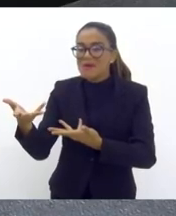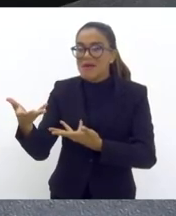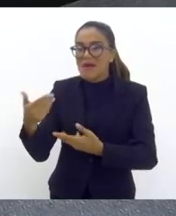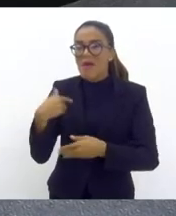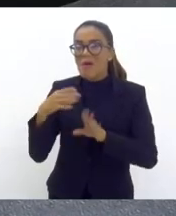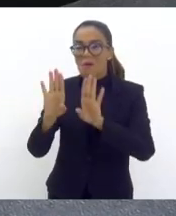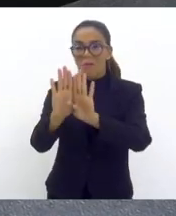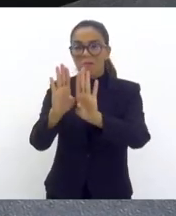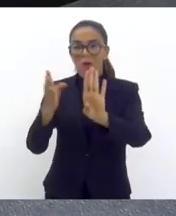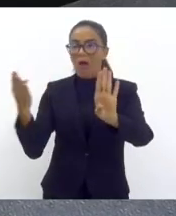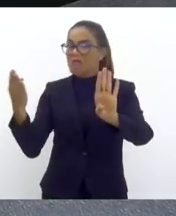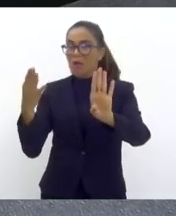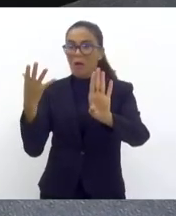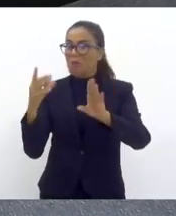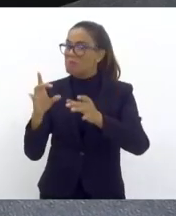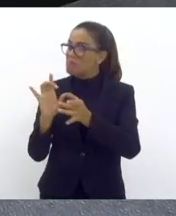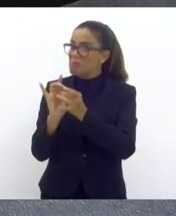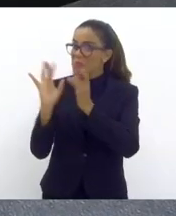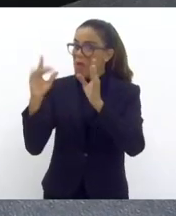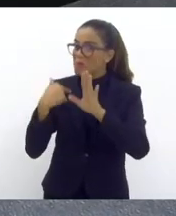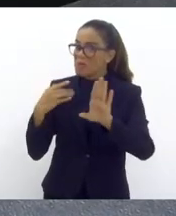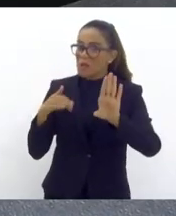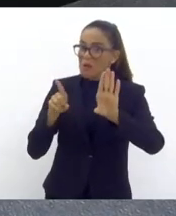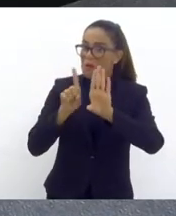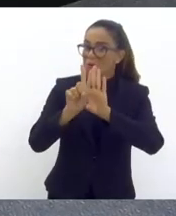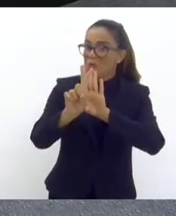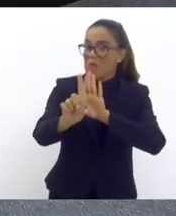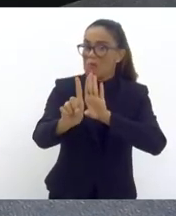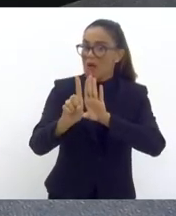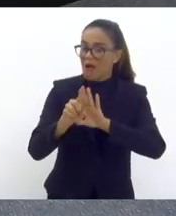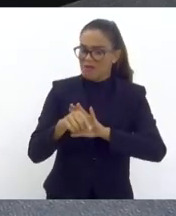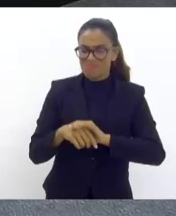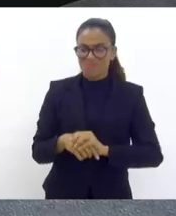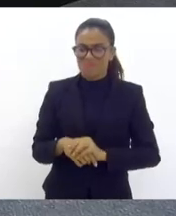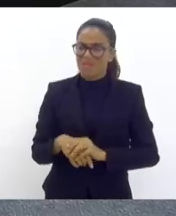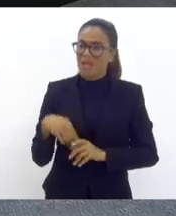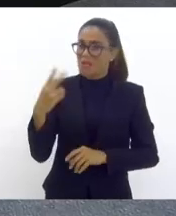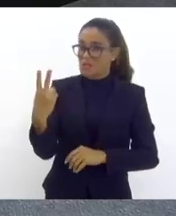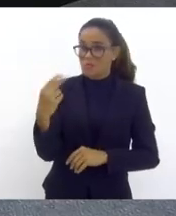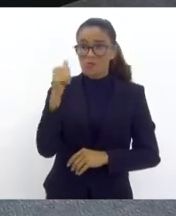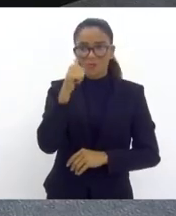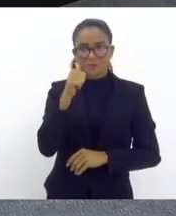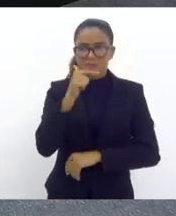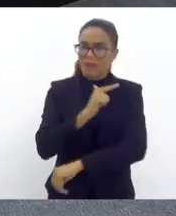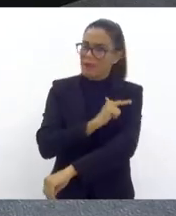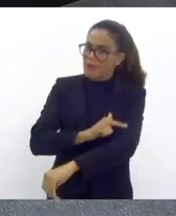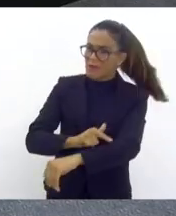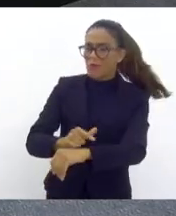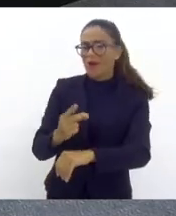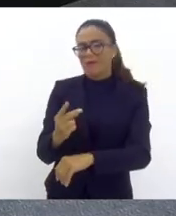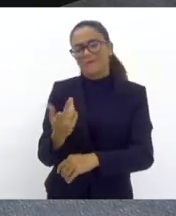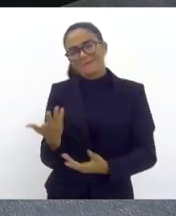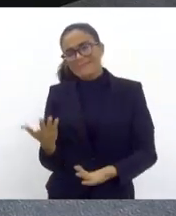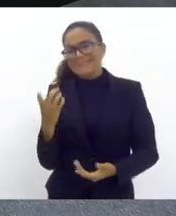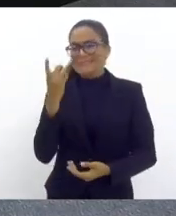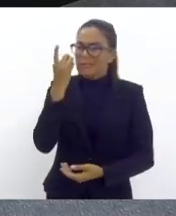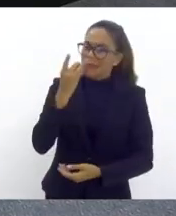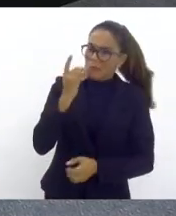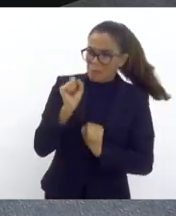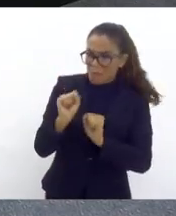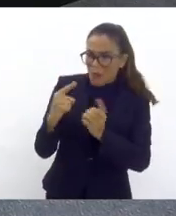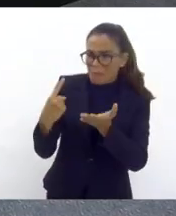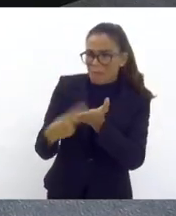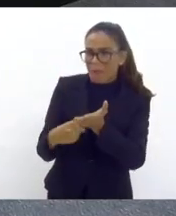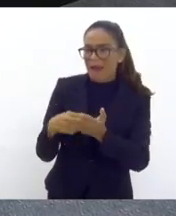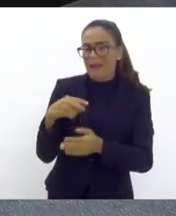do portão não não tem como vai ver o deram duas meninas até muito educadas por Deputado a gente pode marcar uma reunião